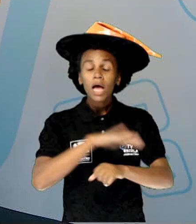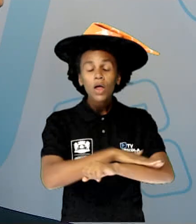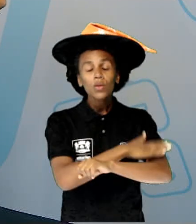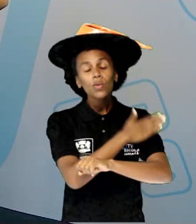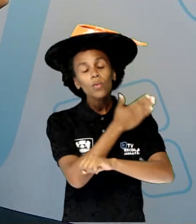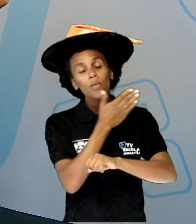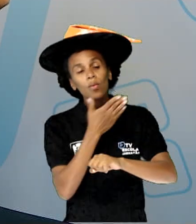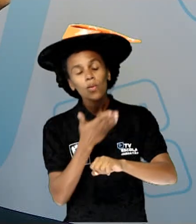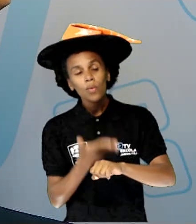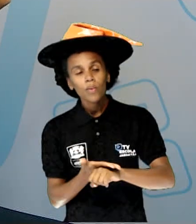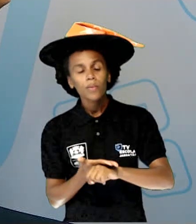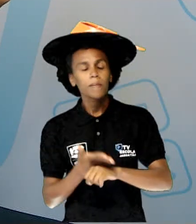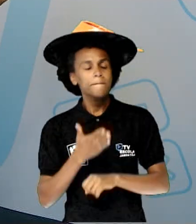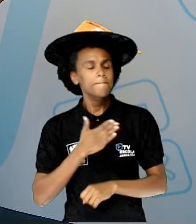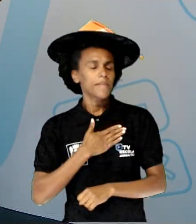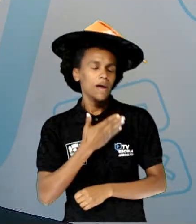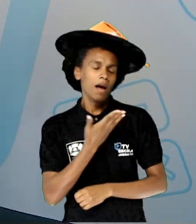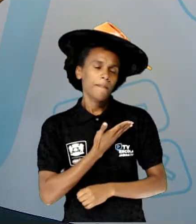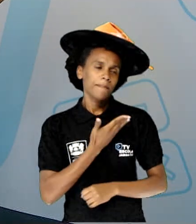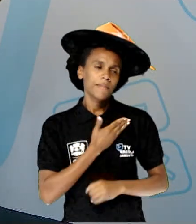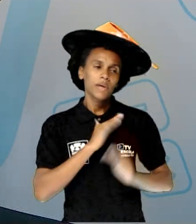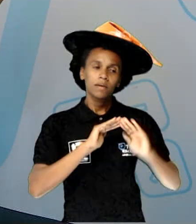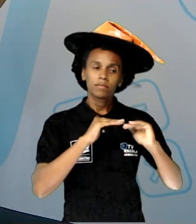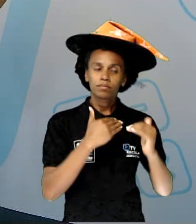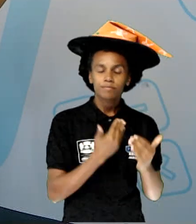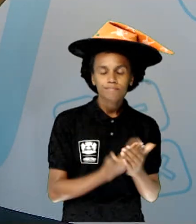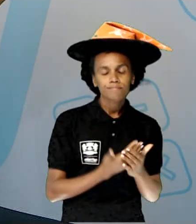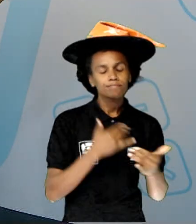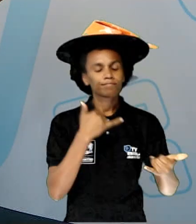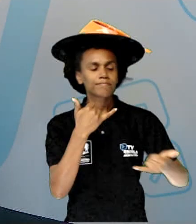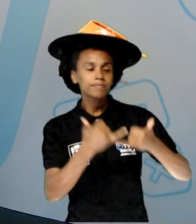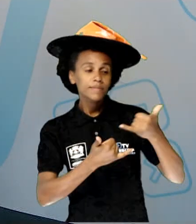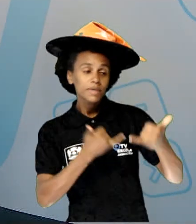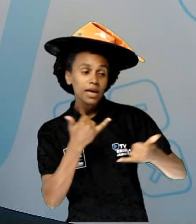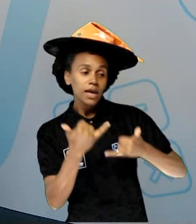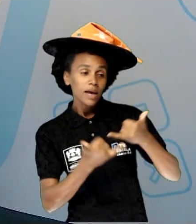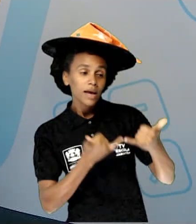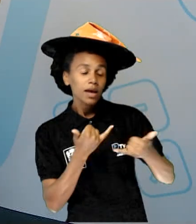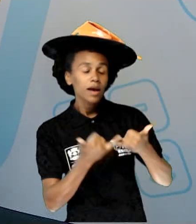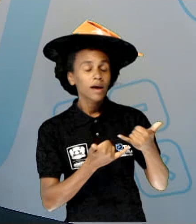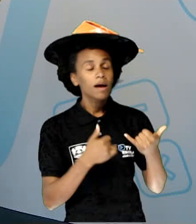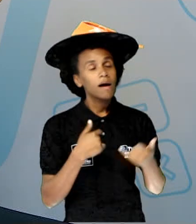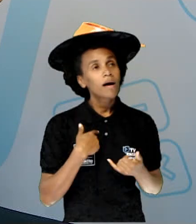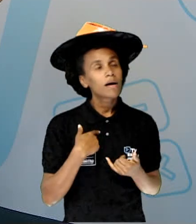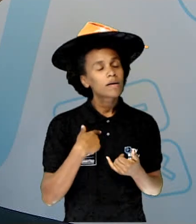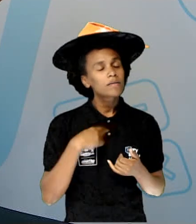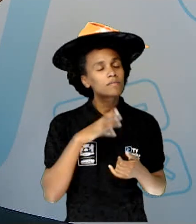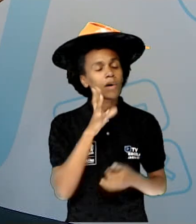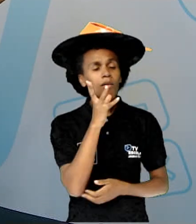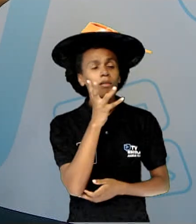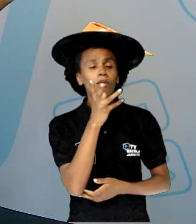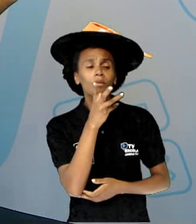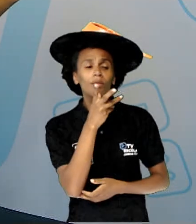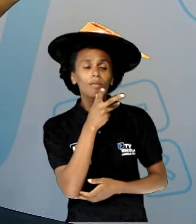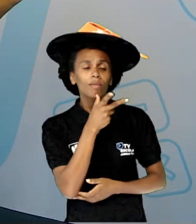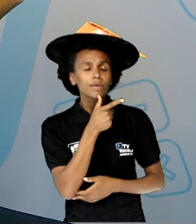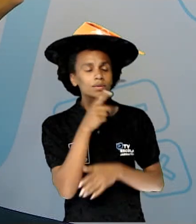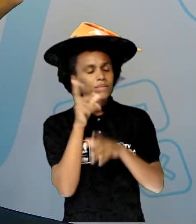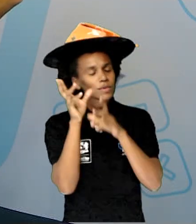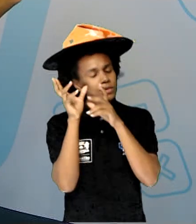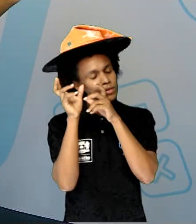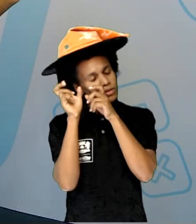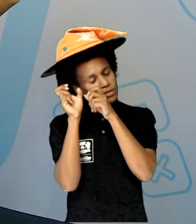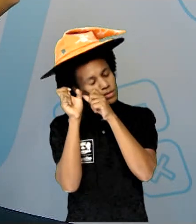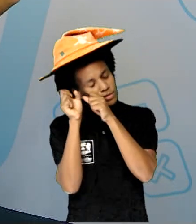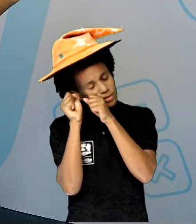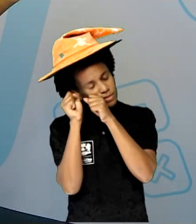nos meus amigos da escola nós brincadeiras aí o demora um tempo pegando